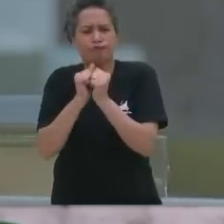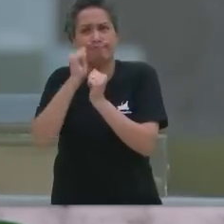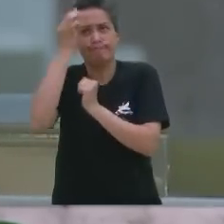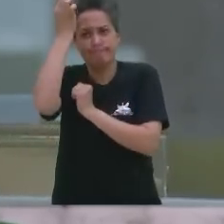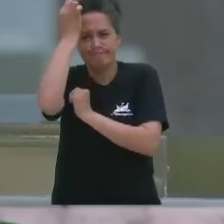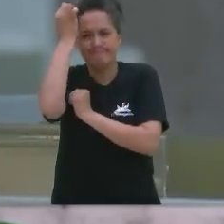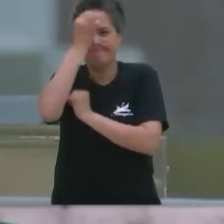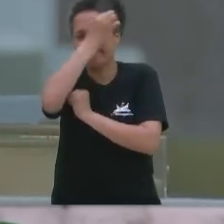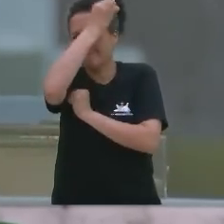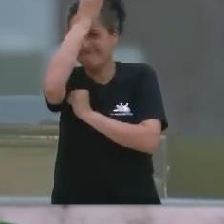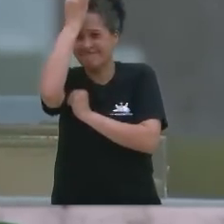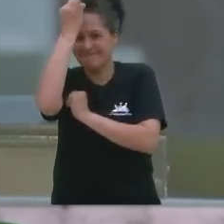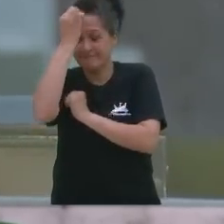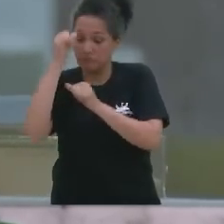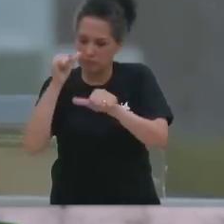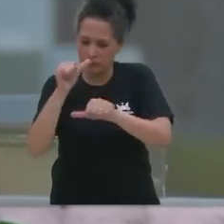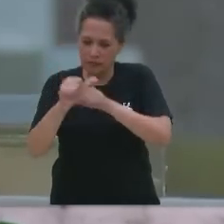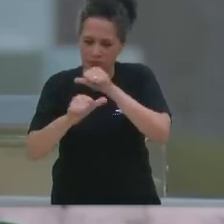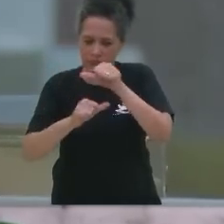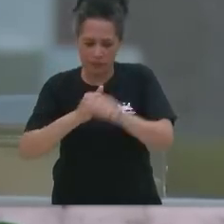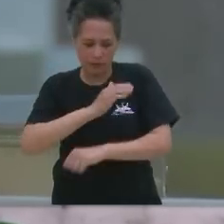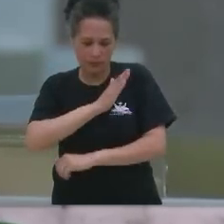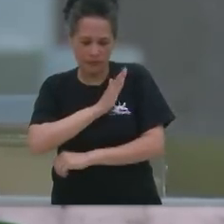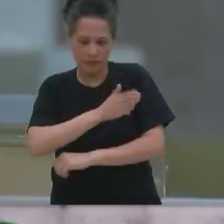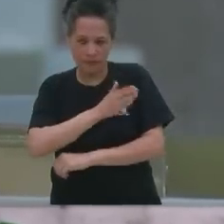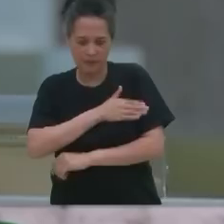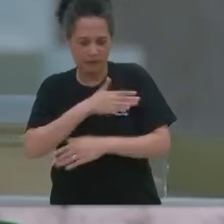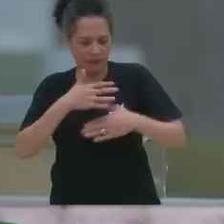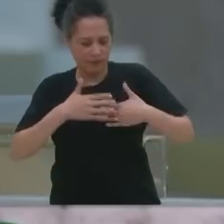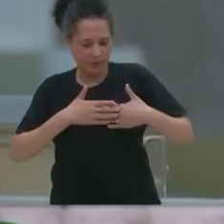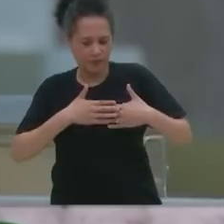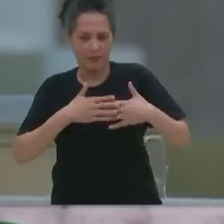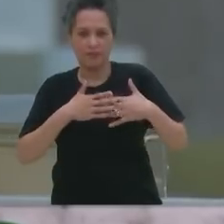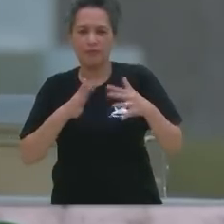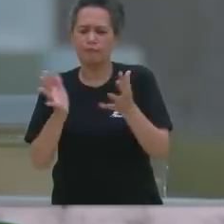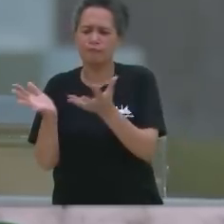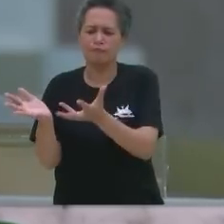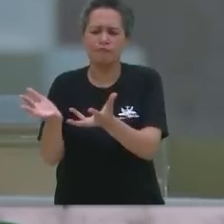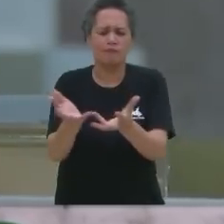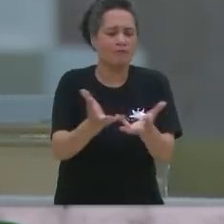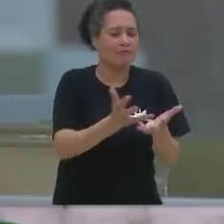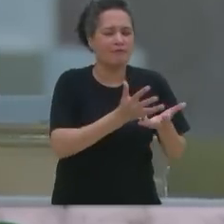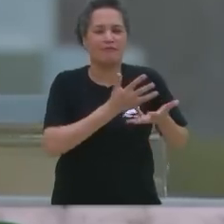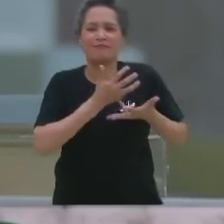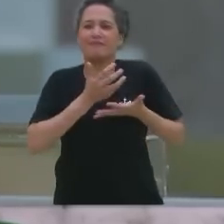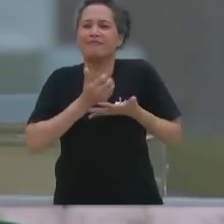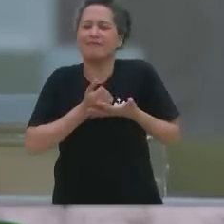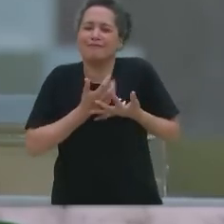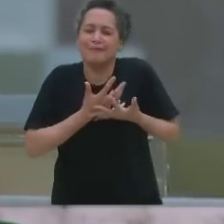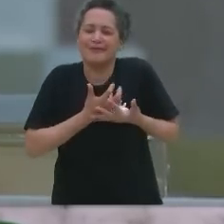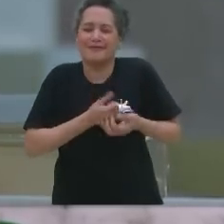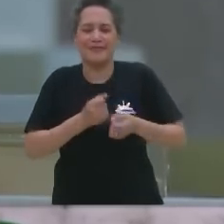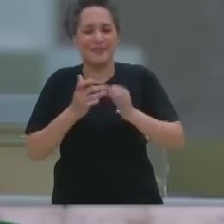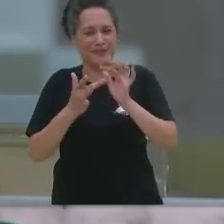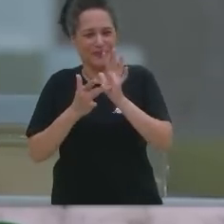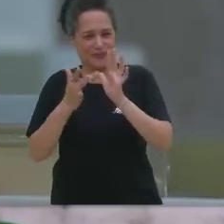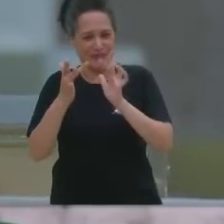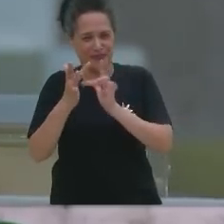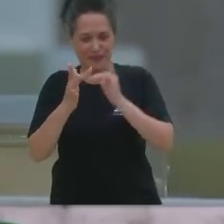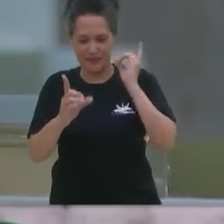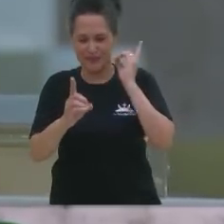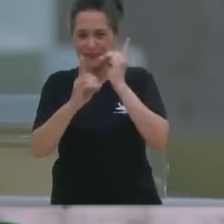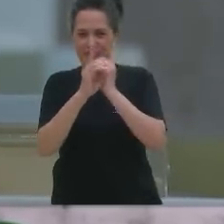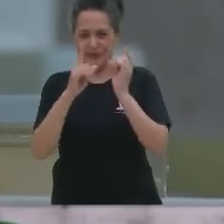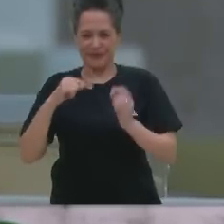Santo. Tornai os nossos corações abertos para acolher o vosso Filho que vem ao nosso